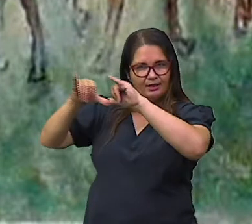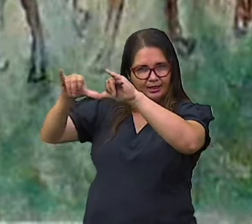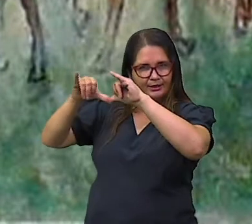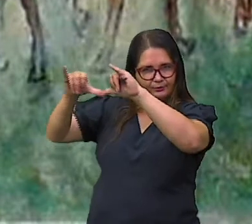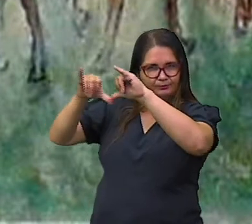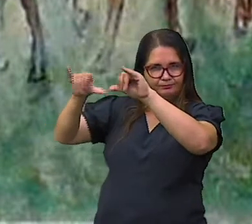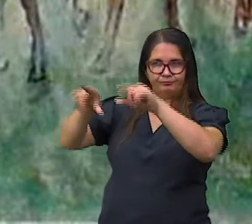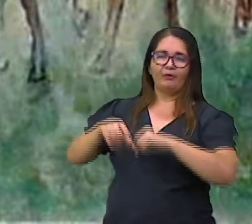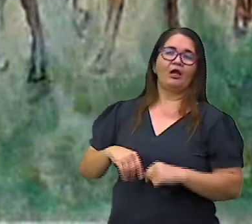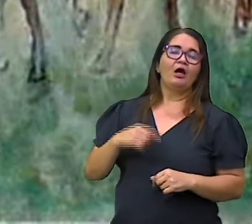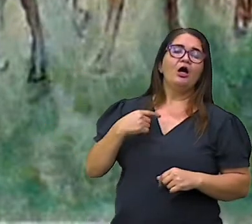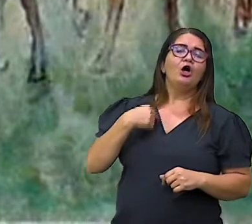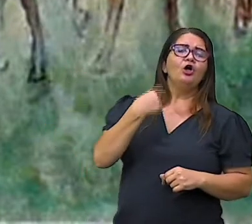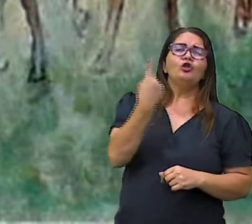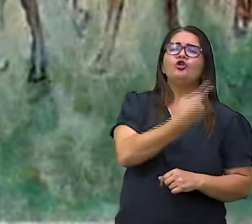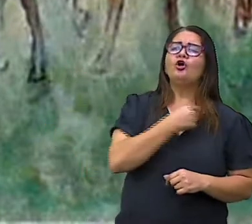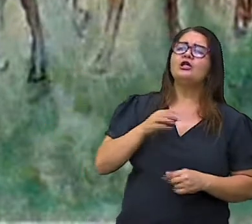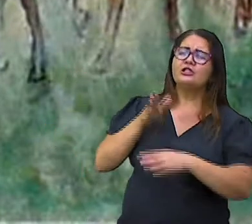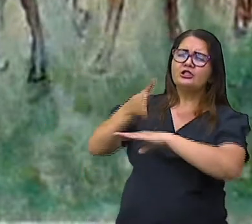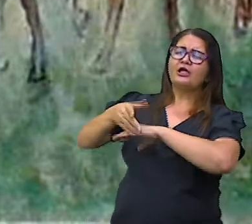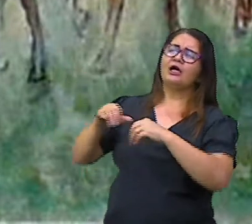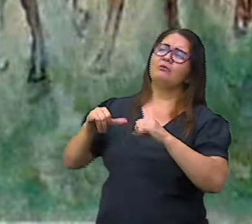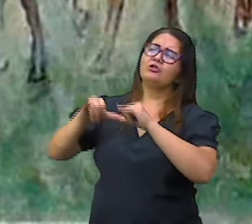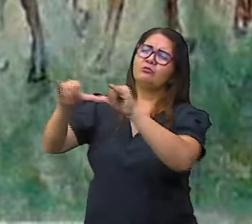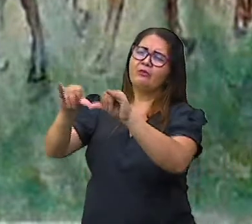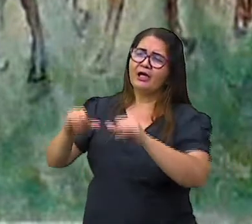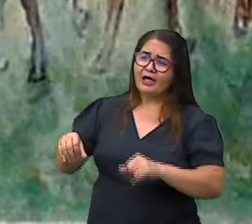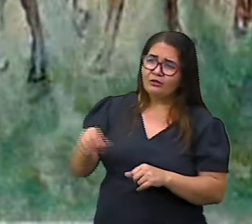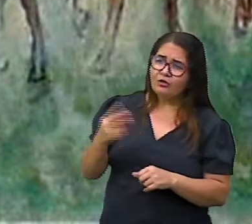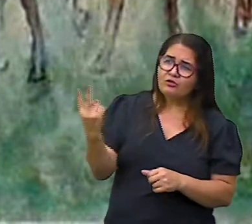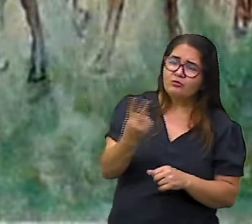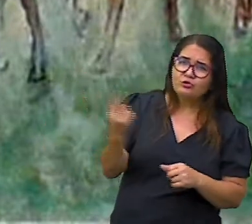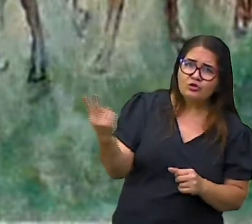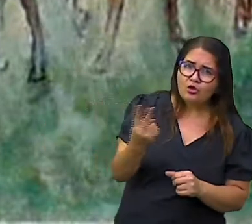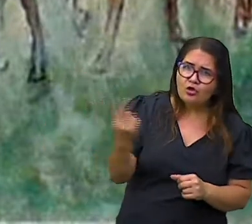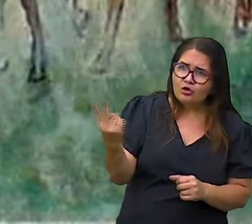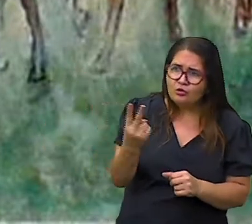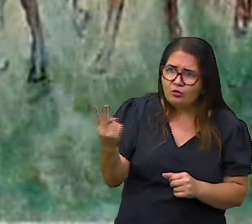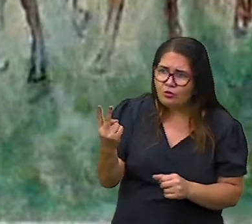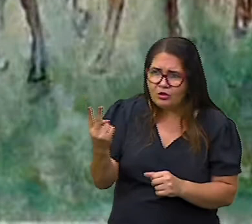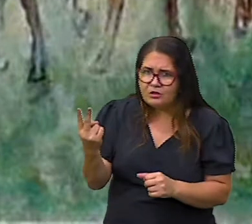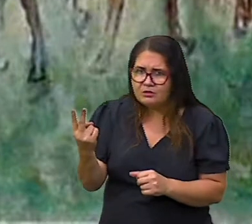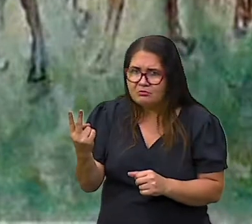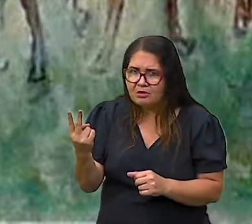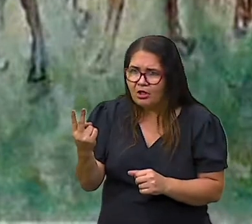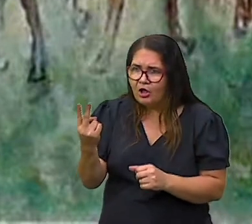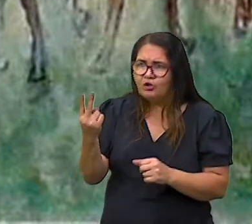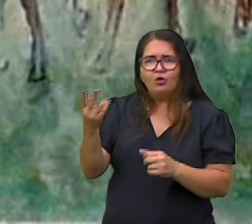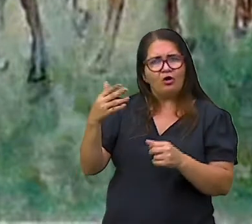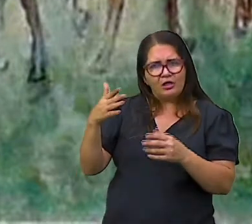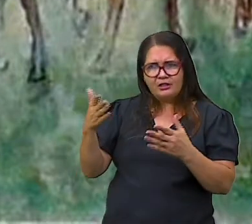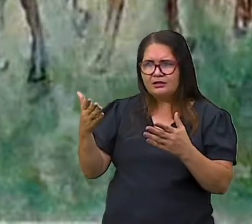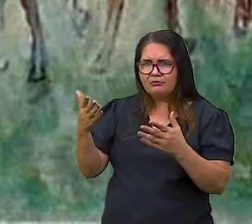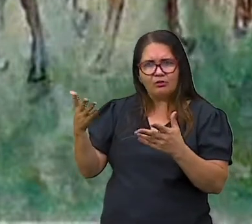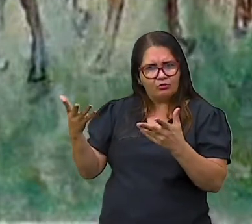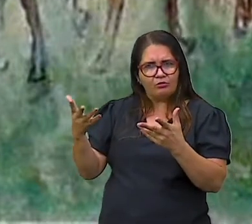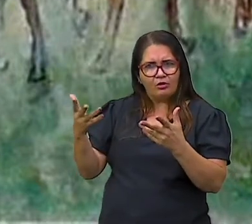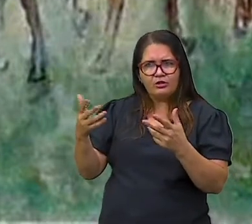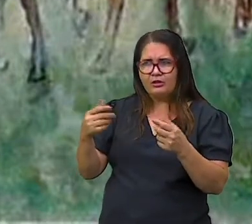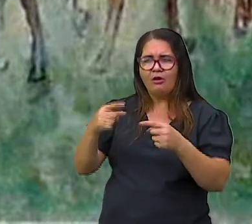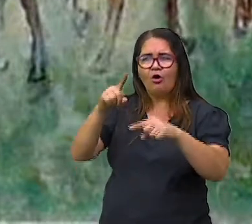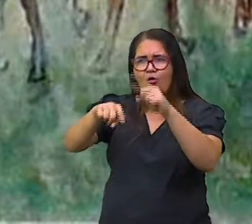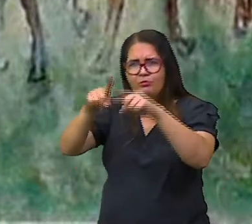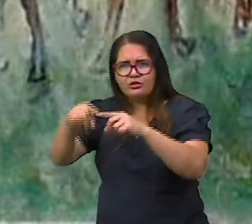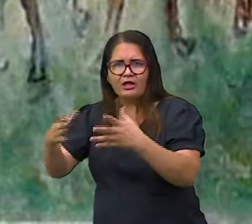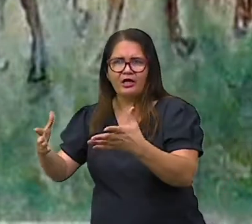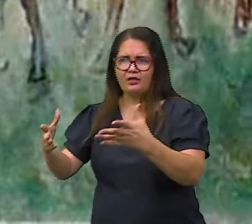mesmo produto, você vai dar preferência para o produto mais barato. Se ele está mais barato nas